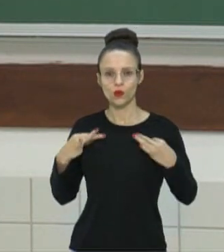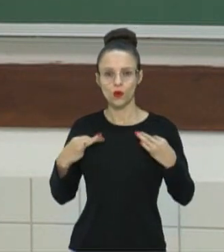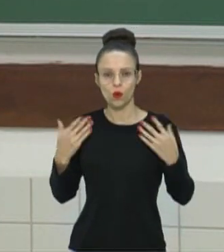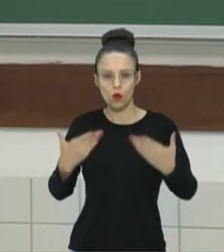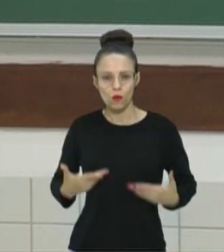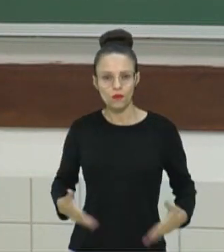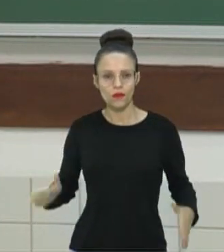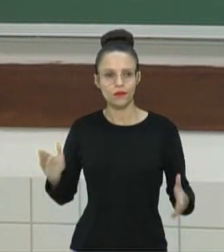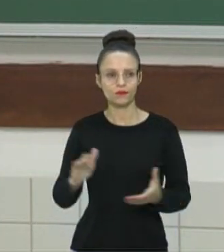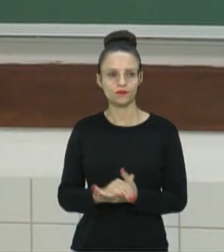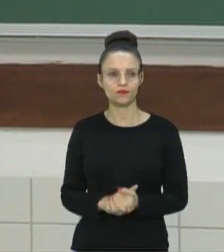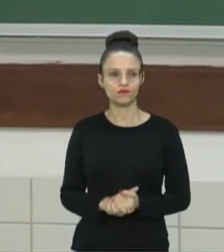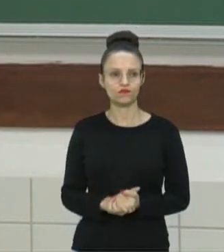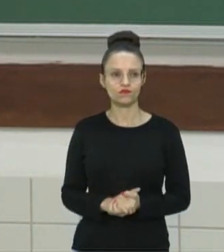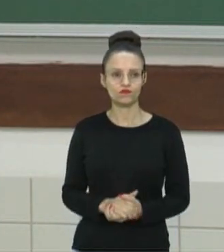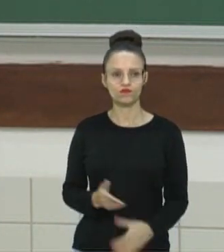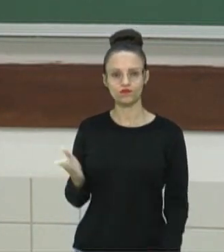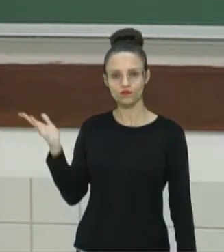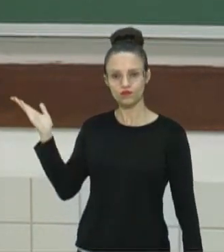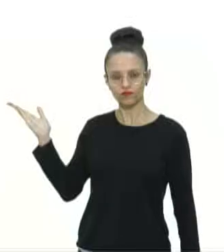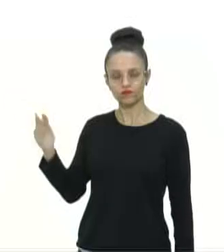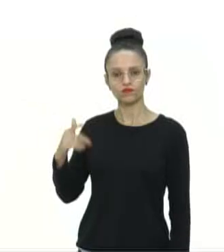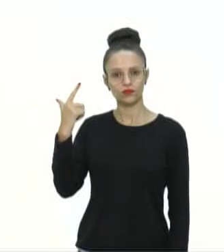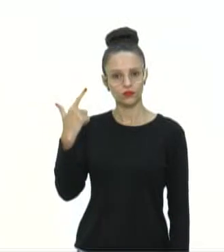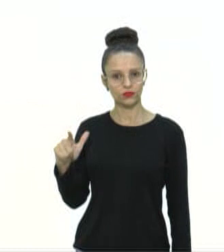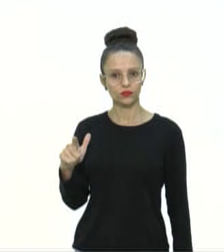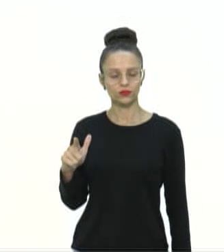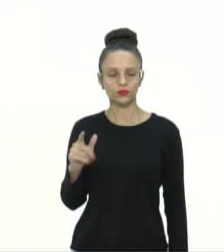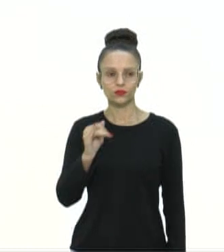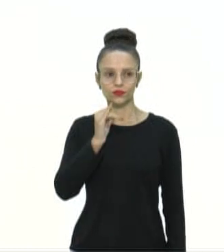roupas. Aqui temos mais um